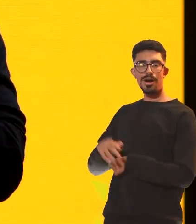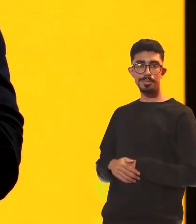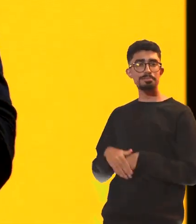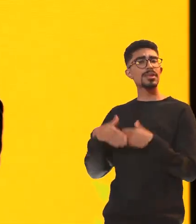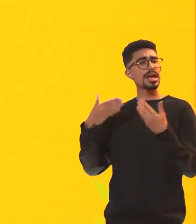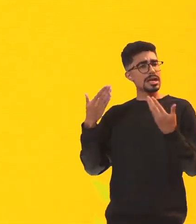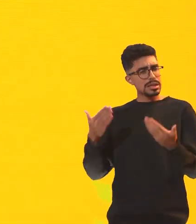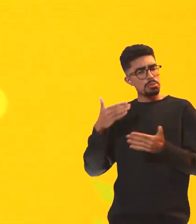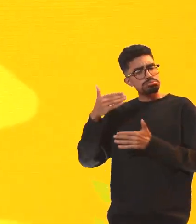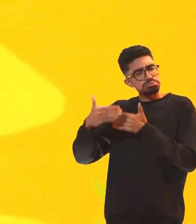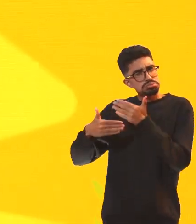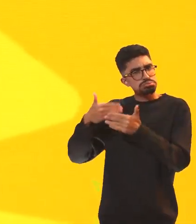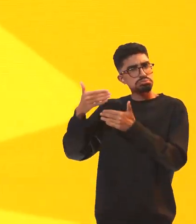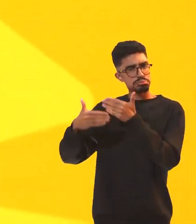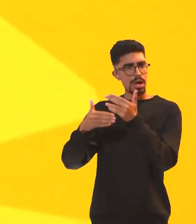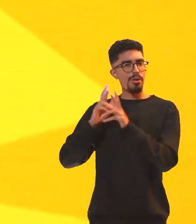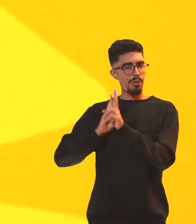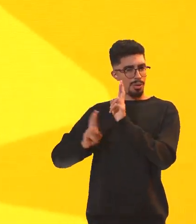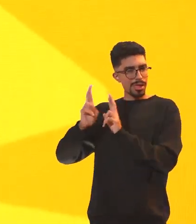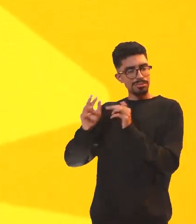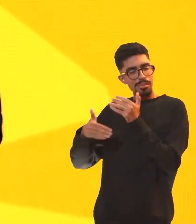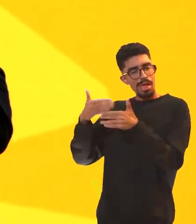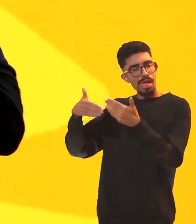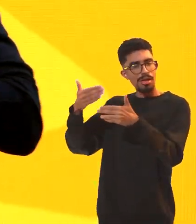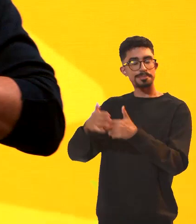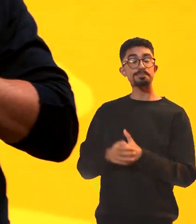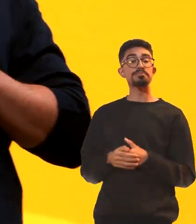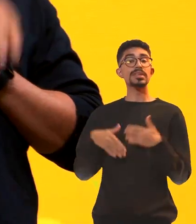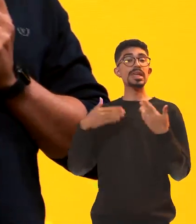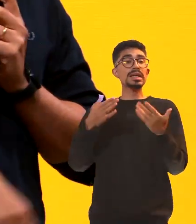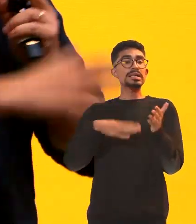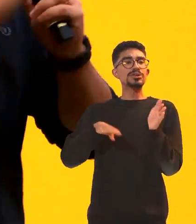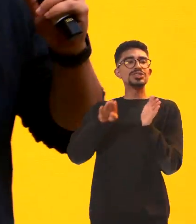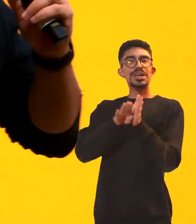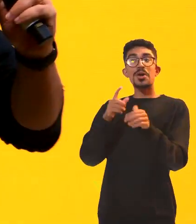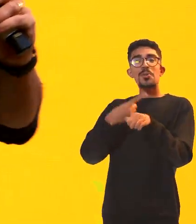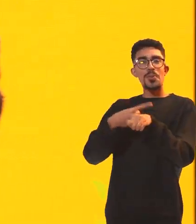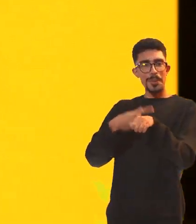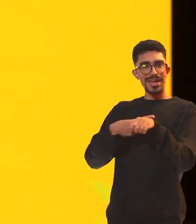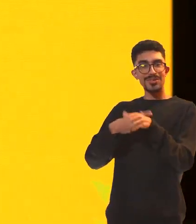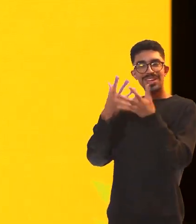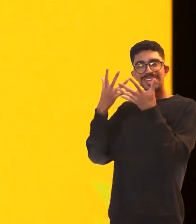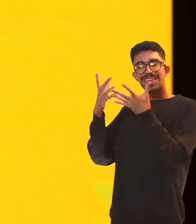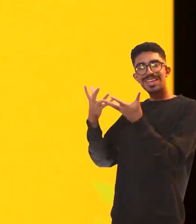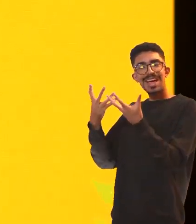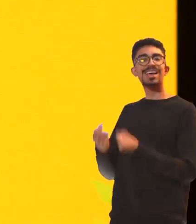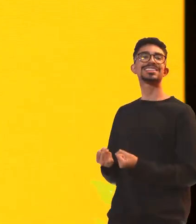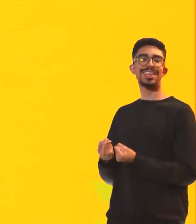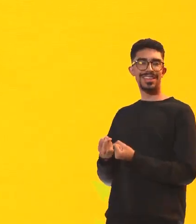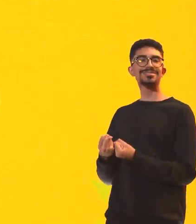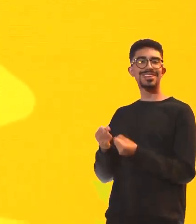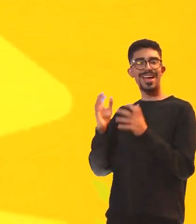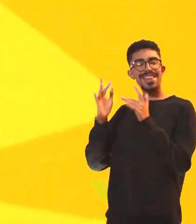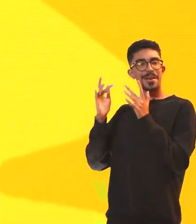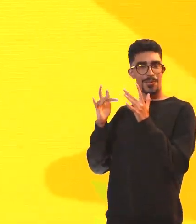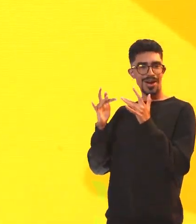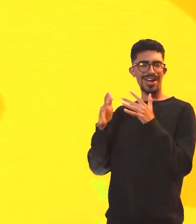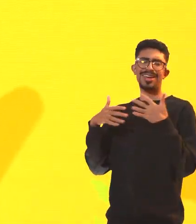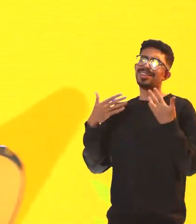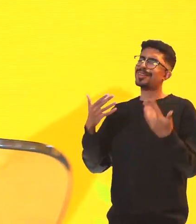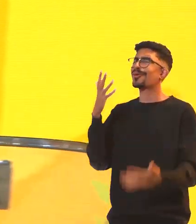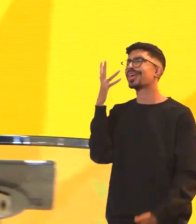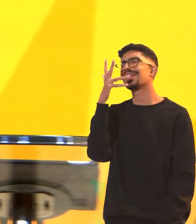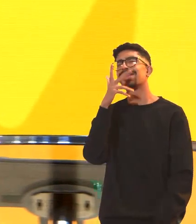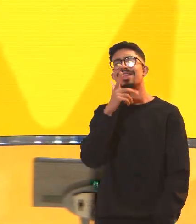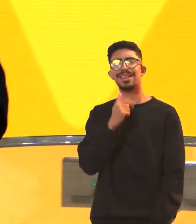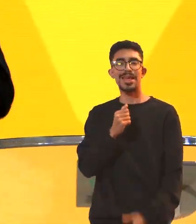certo. E aí chega o momento deles decidem começar a namorar. Que coisa linda. E o namoro vai tudo bem, eles têm tempo bom